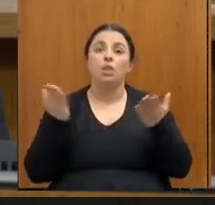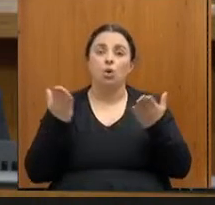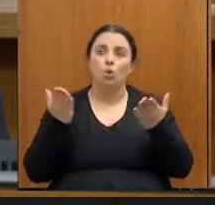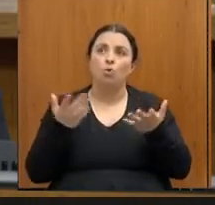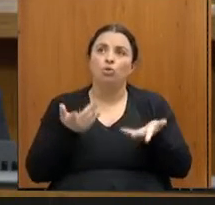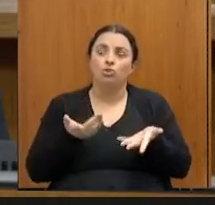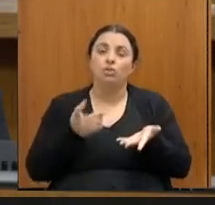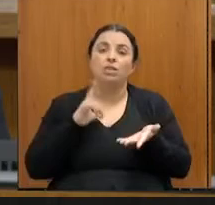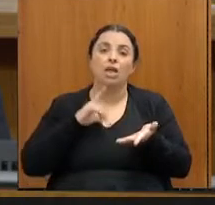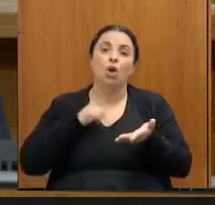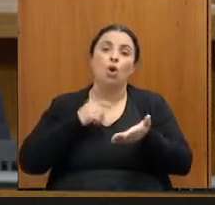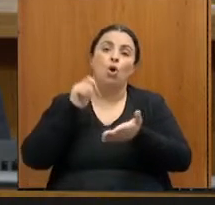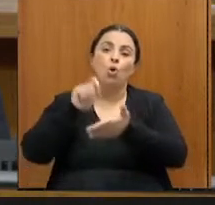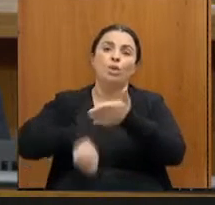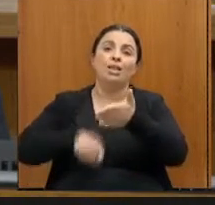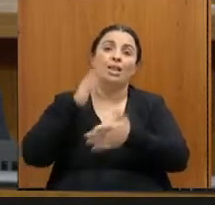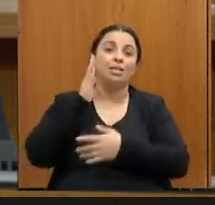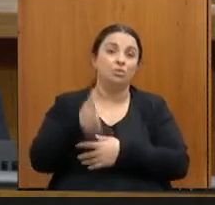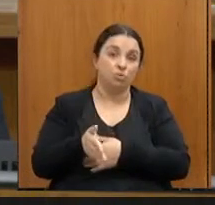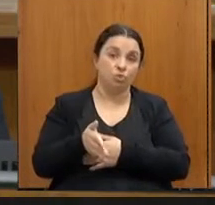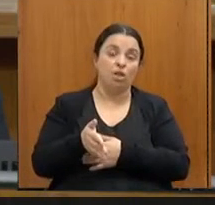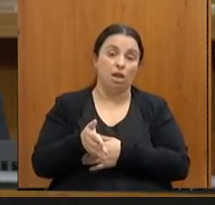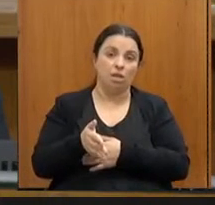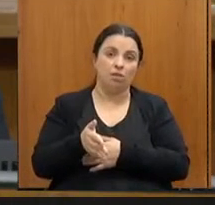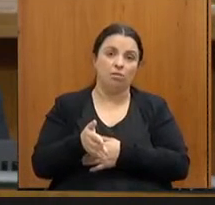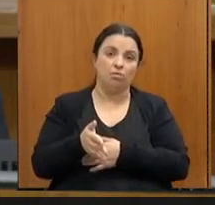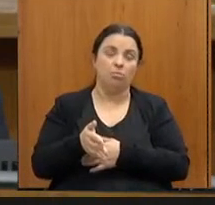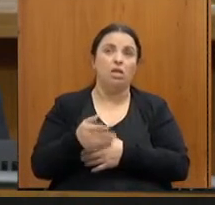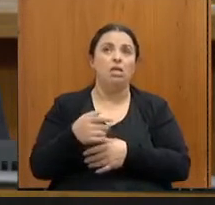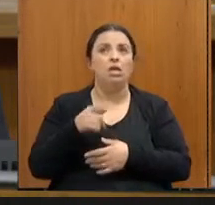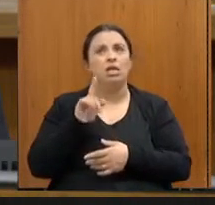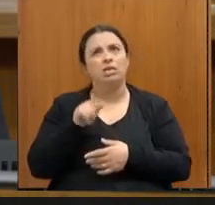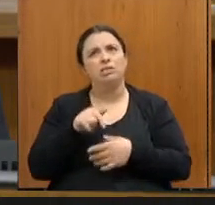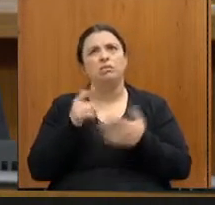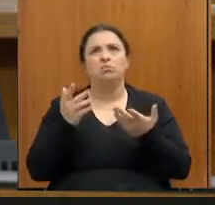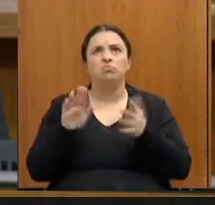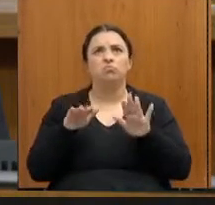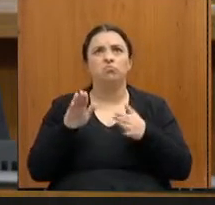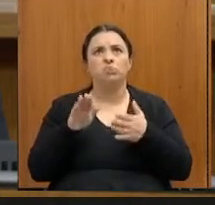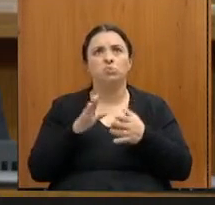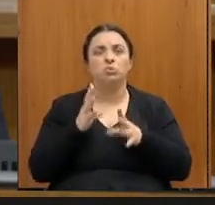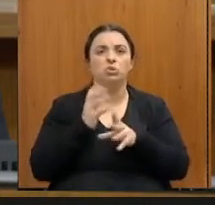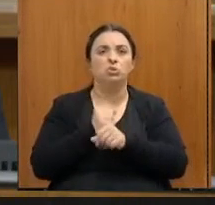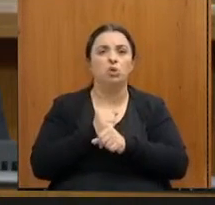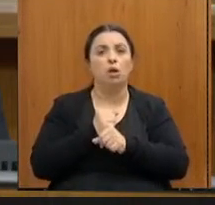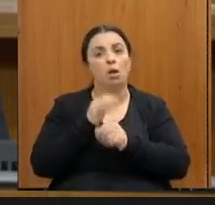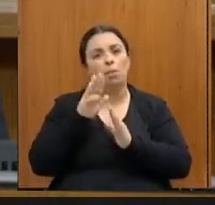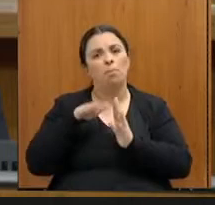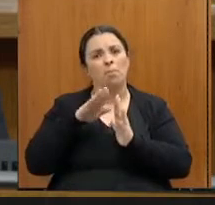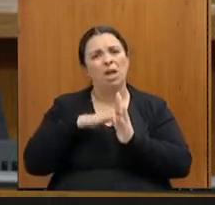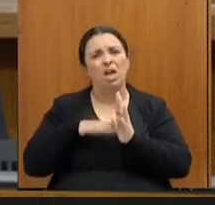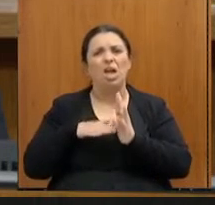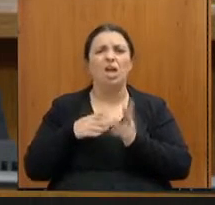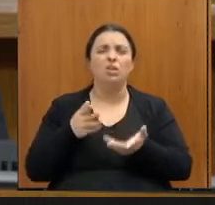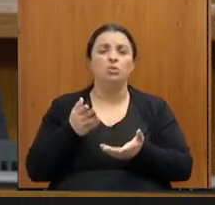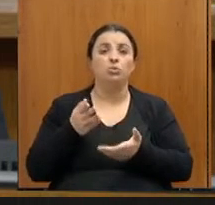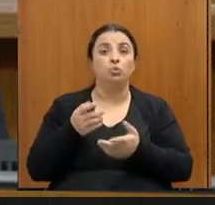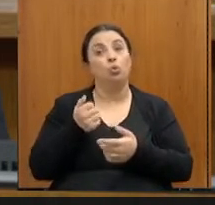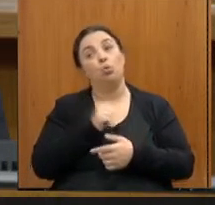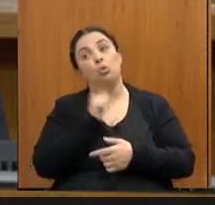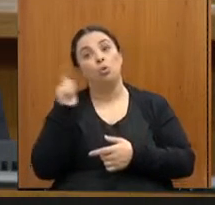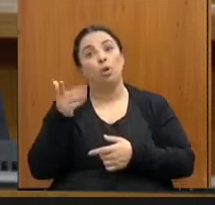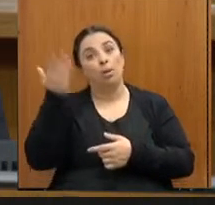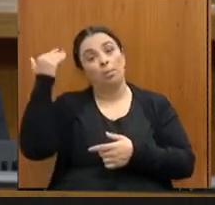contratações diretas né é claramente hoje são é bastante menores do que eram no passado